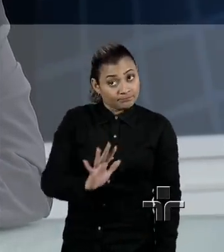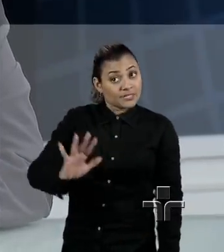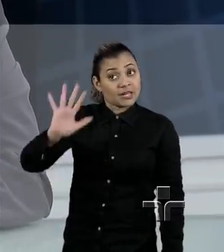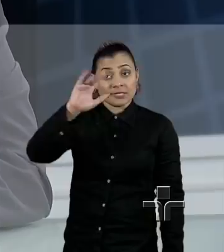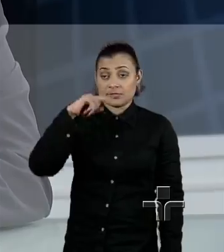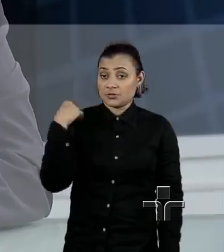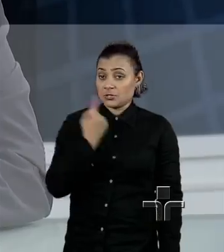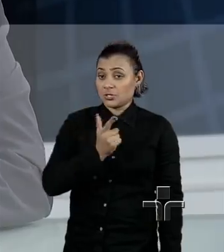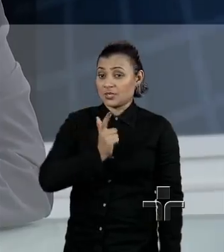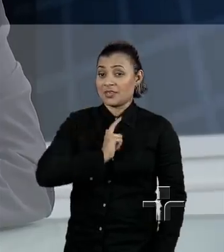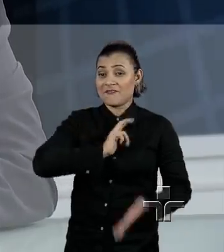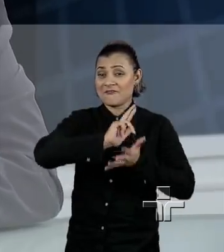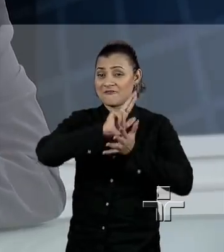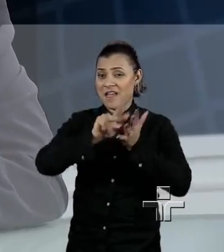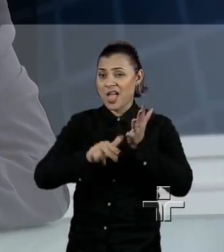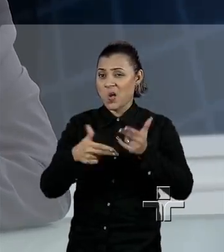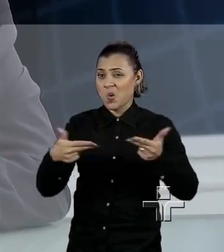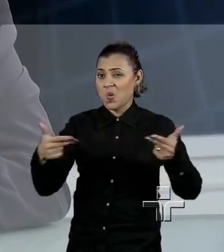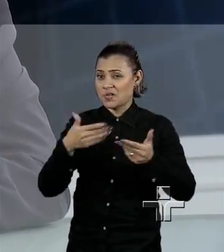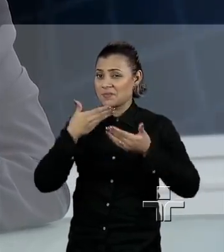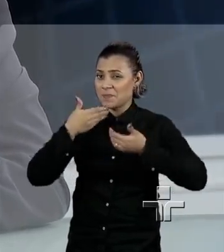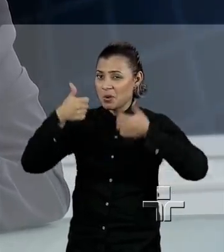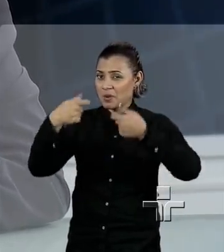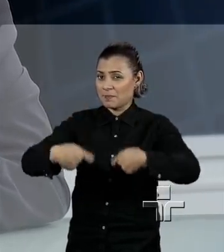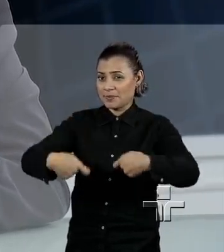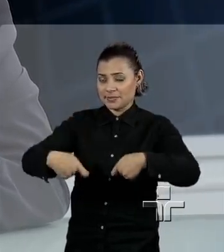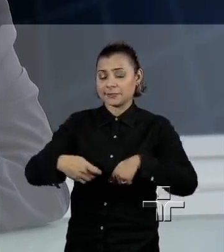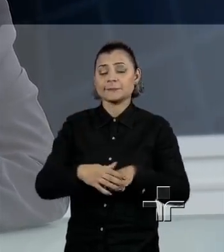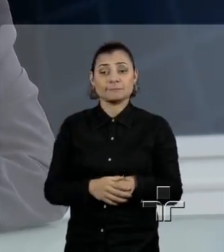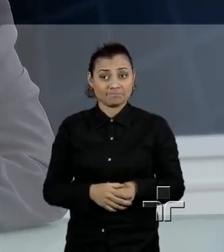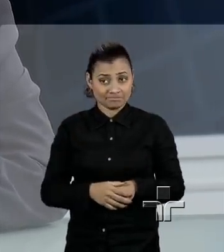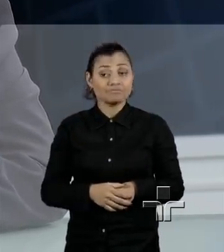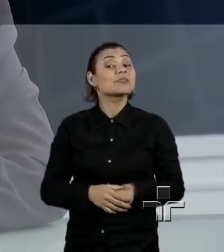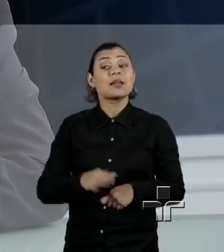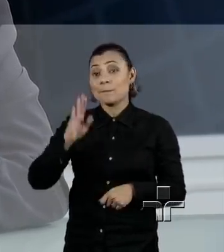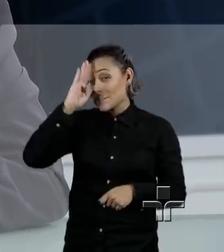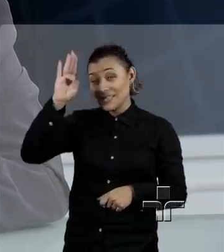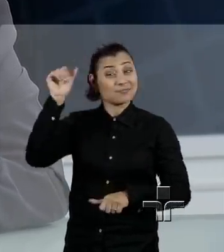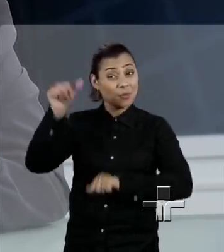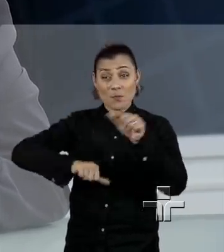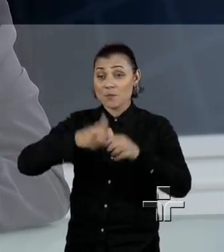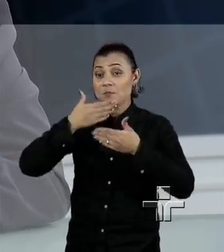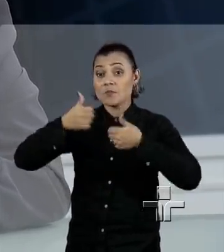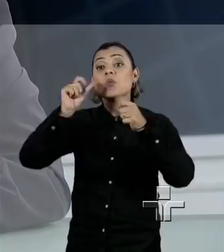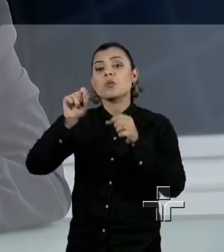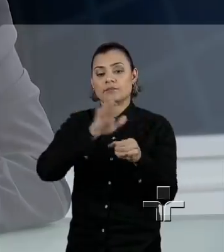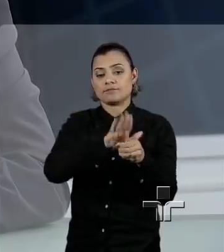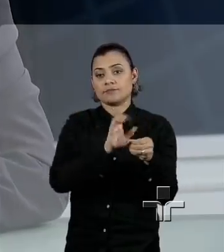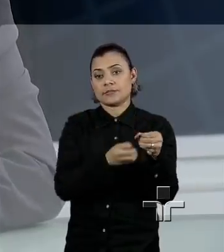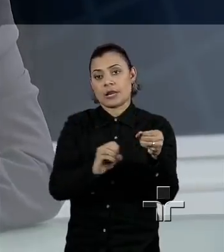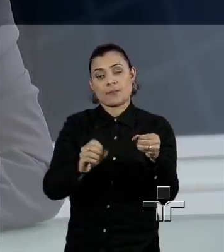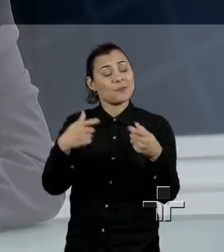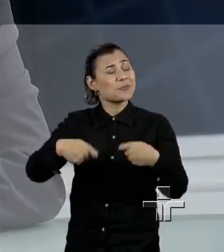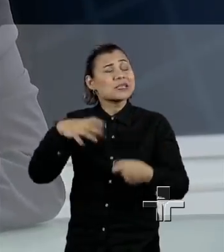tem várias coisas que precisam melhorar no Brasil, mas uma das que mais precisa é o saneamento.